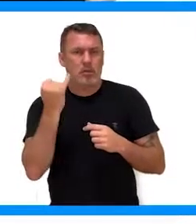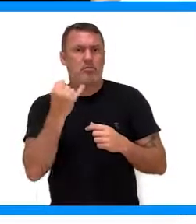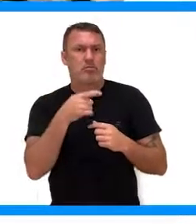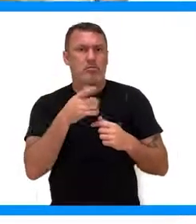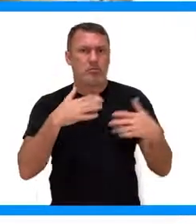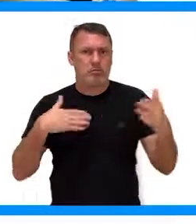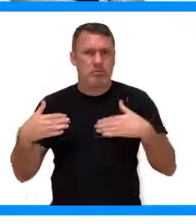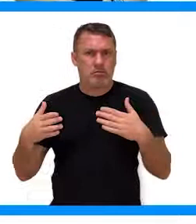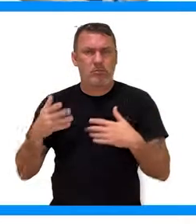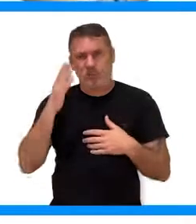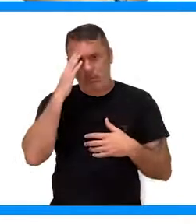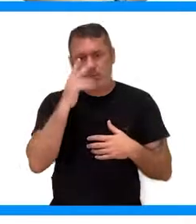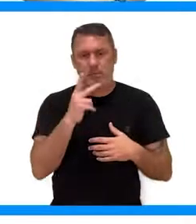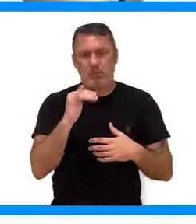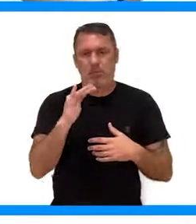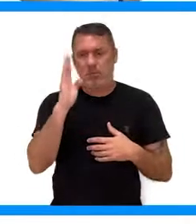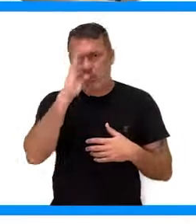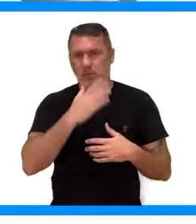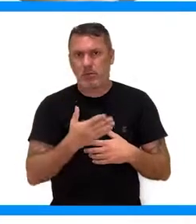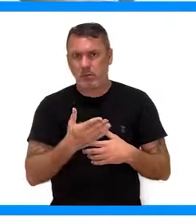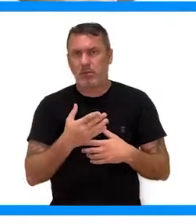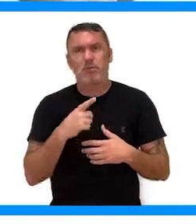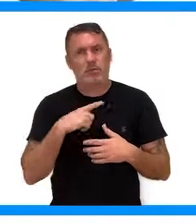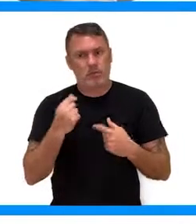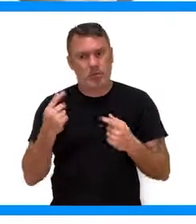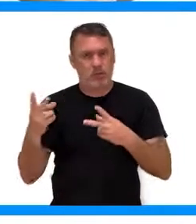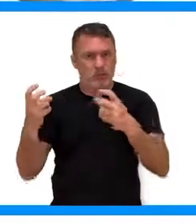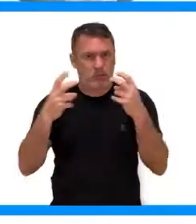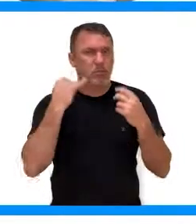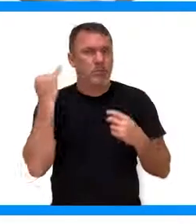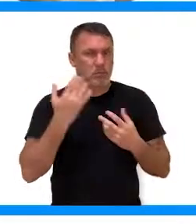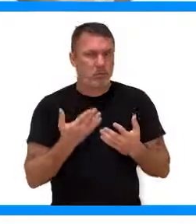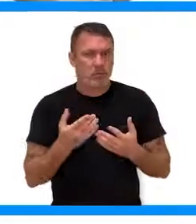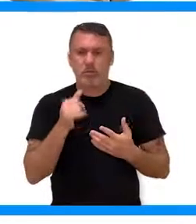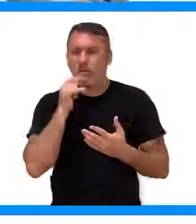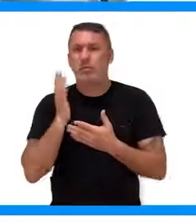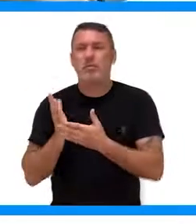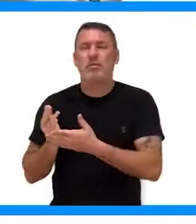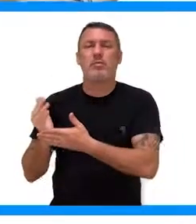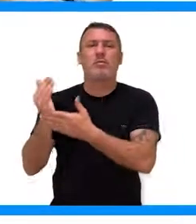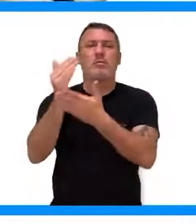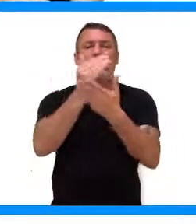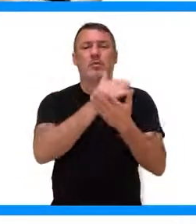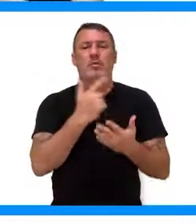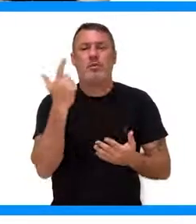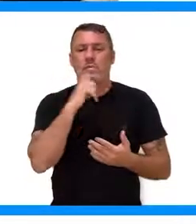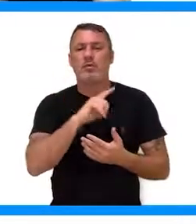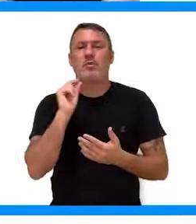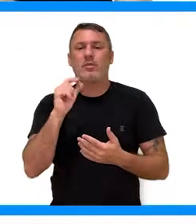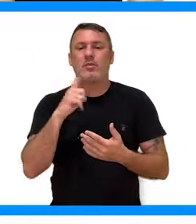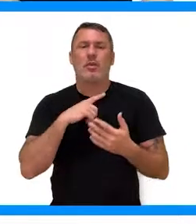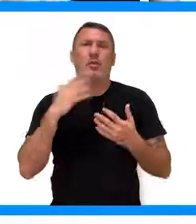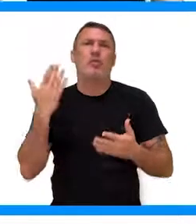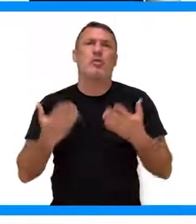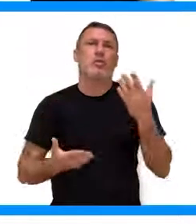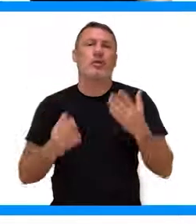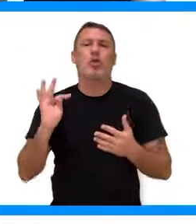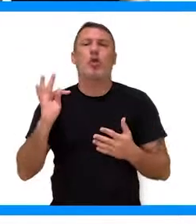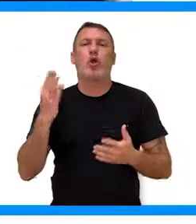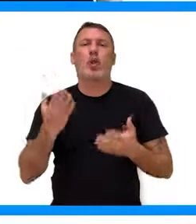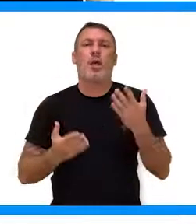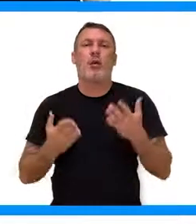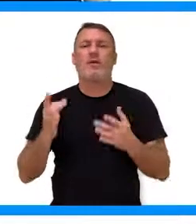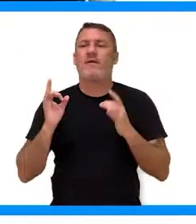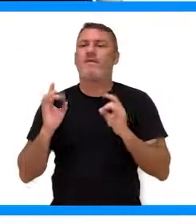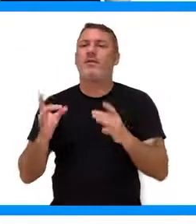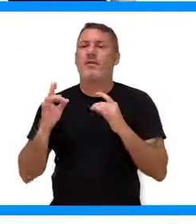importantíssima participação no PIB brasileiro? O que é arrecadado, por exemplo, com as toneladas